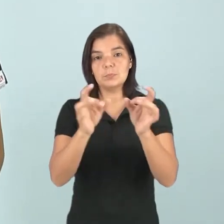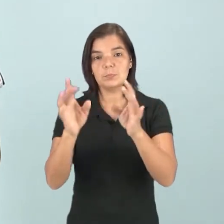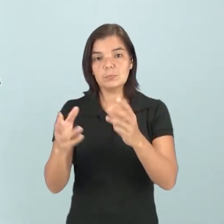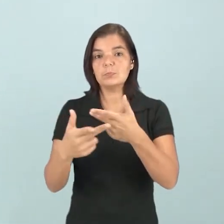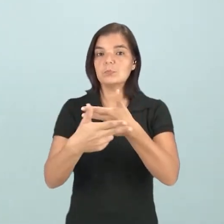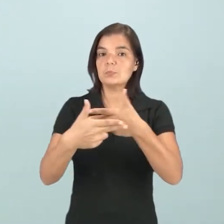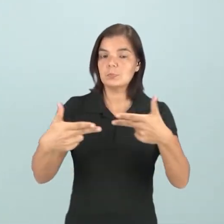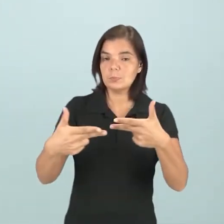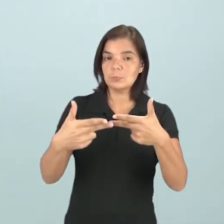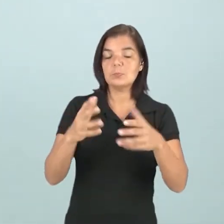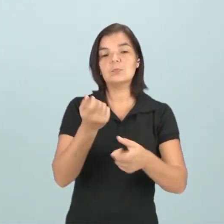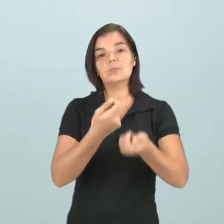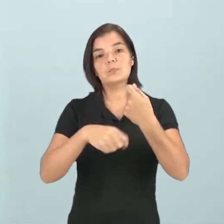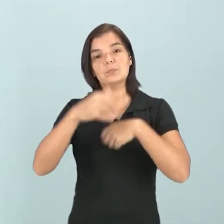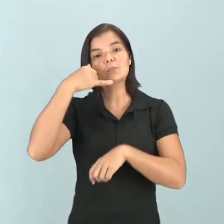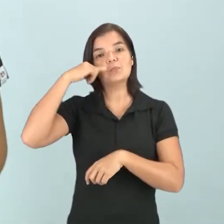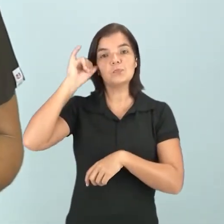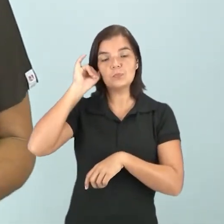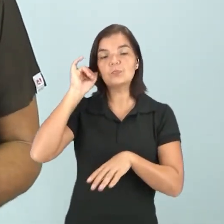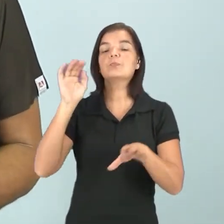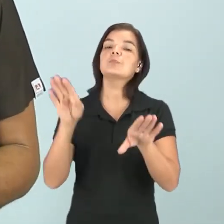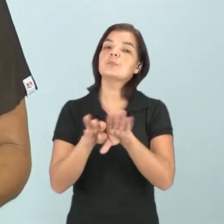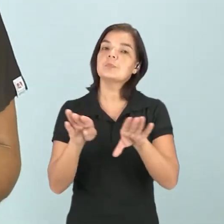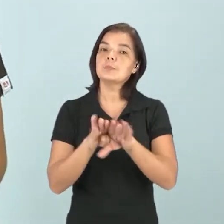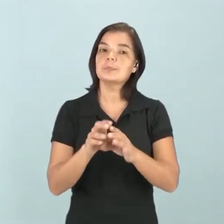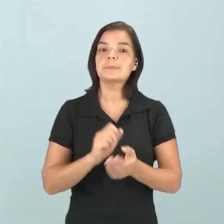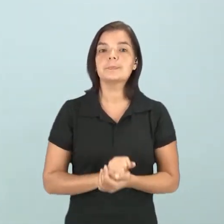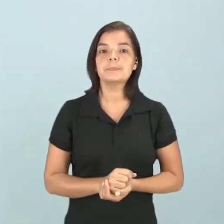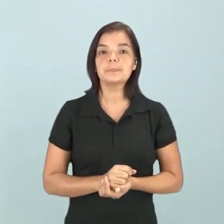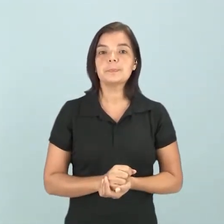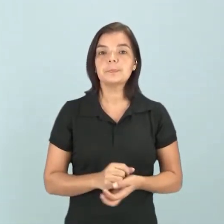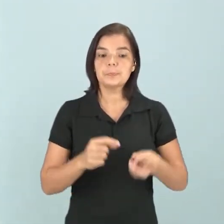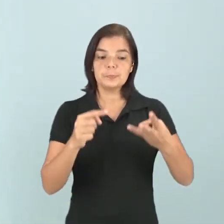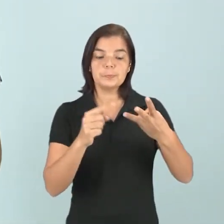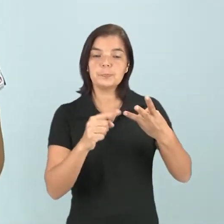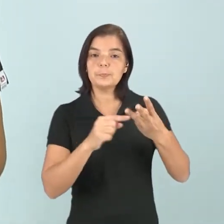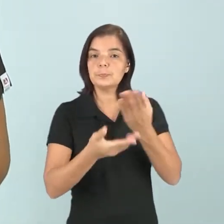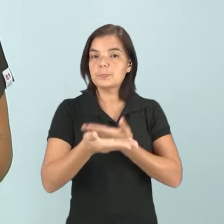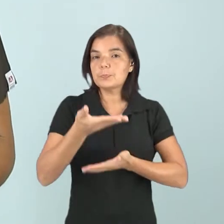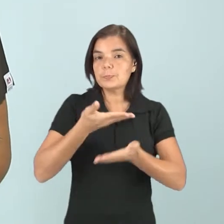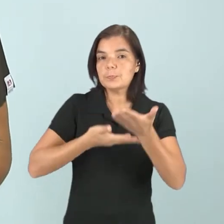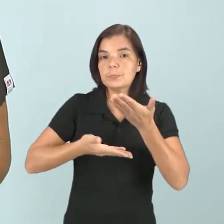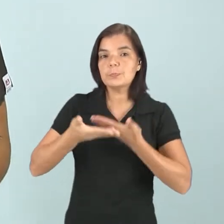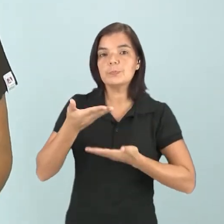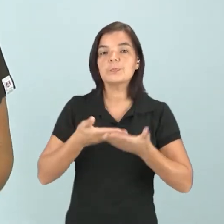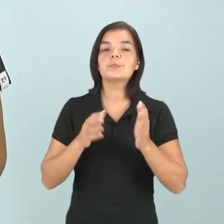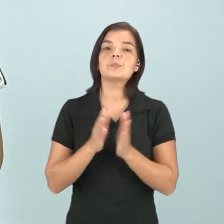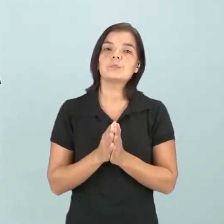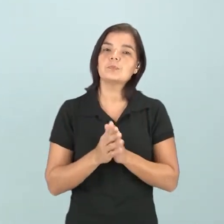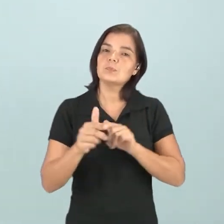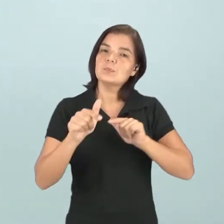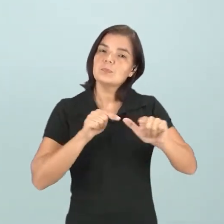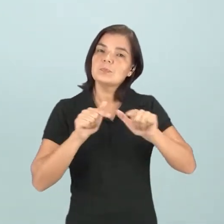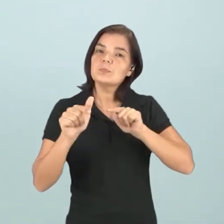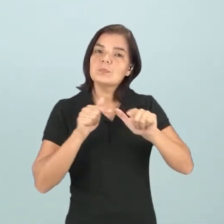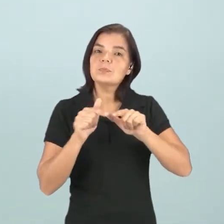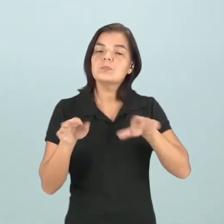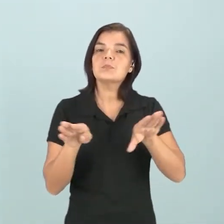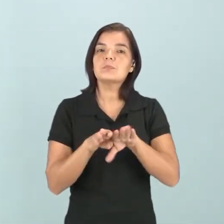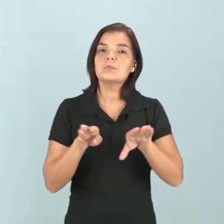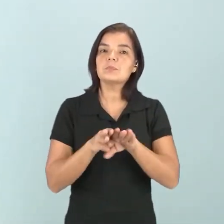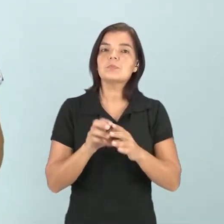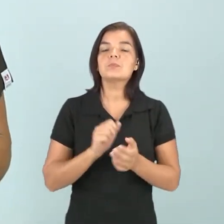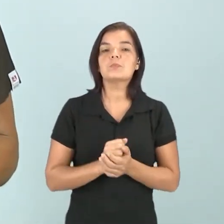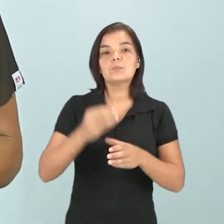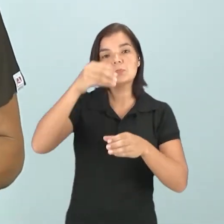bens agropecuários. Então, o terciário envolve a questão de serviços, né?